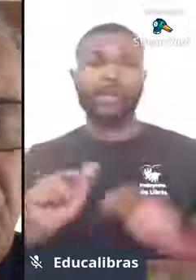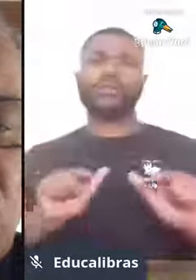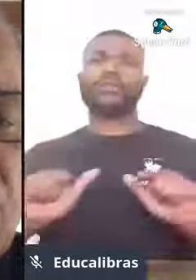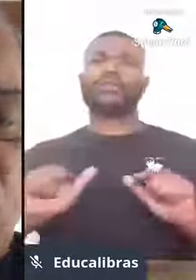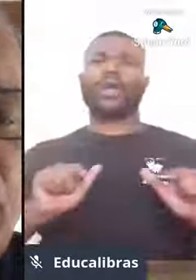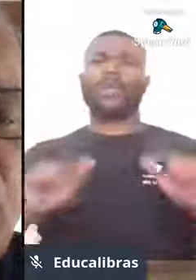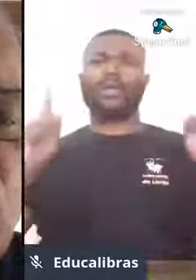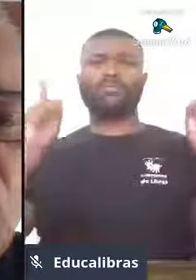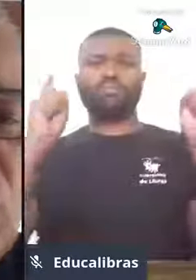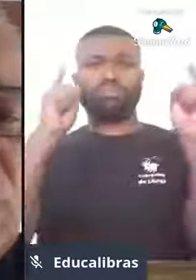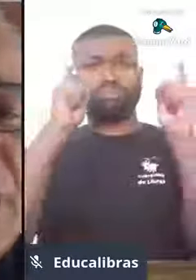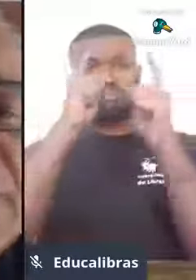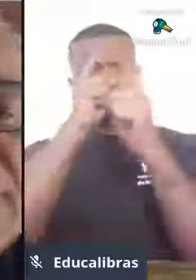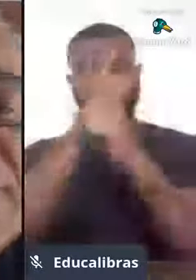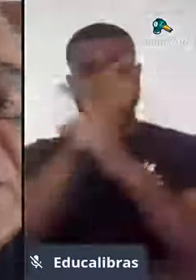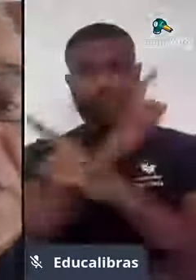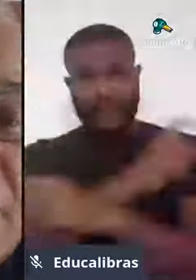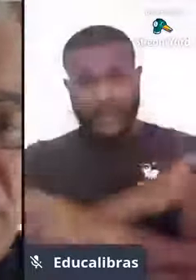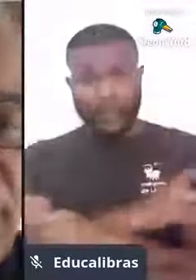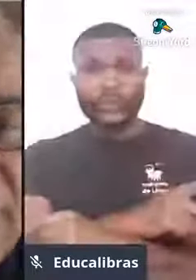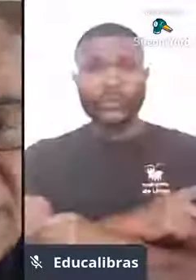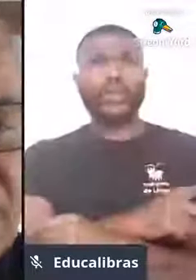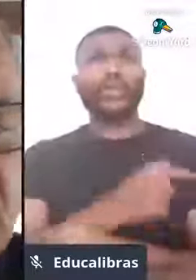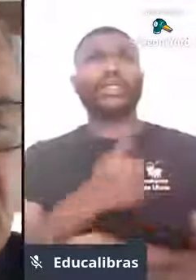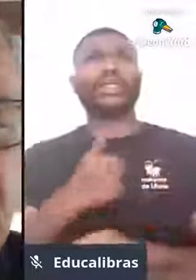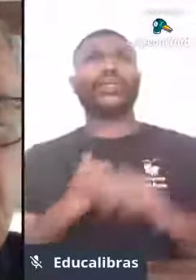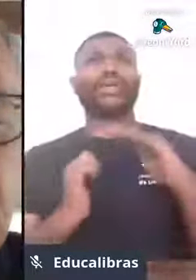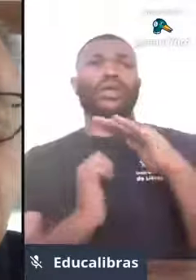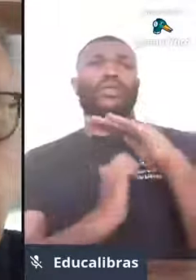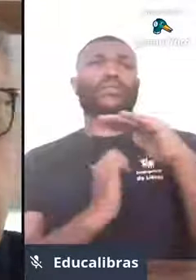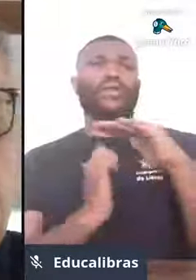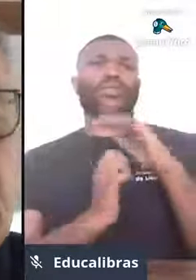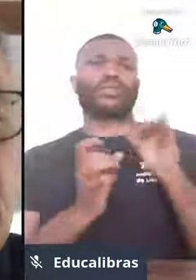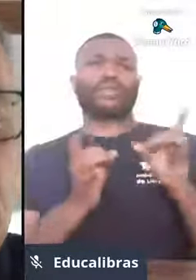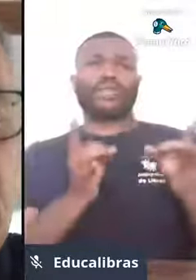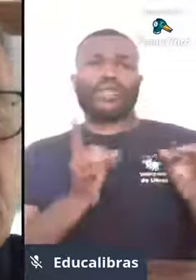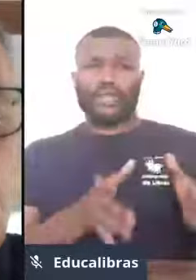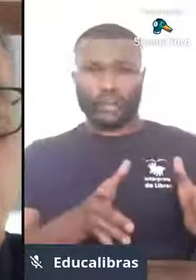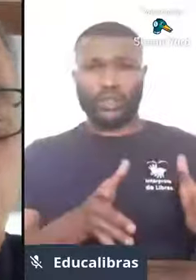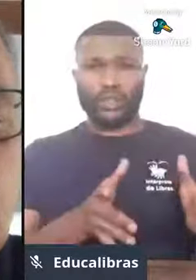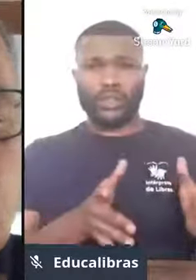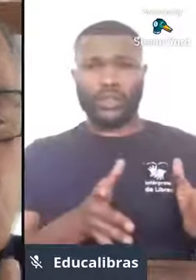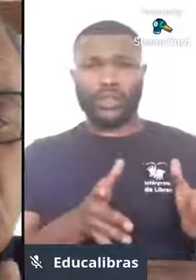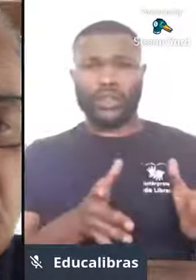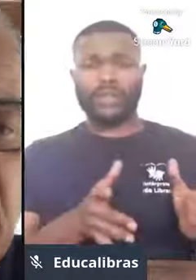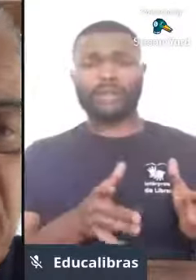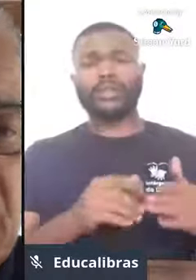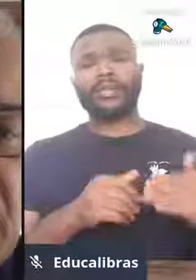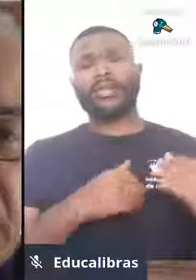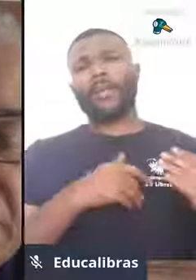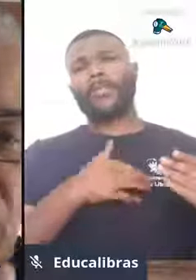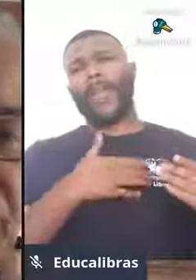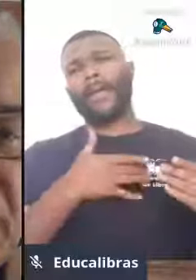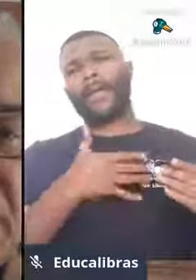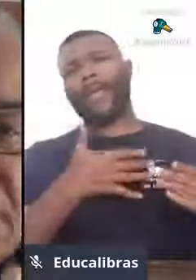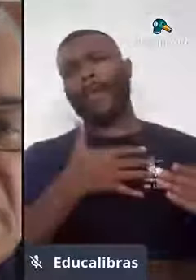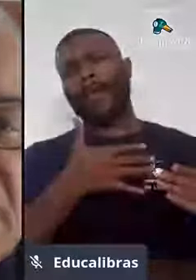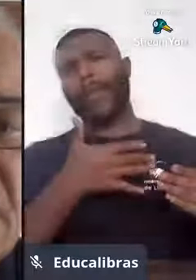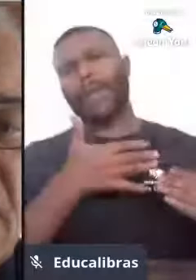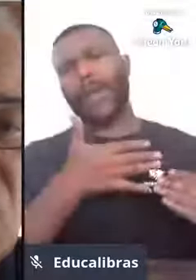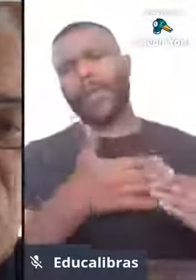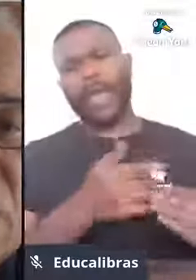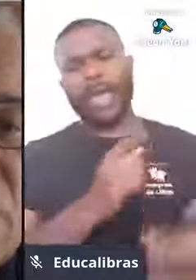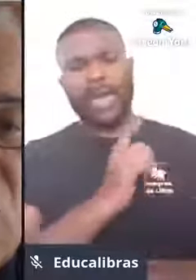difícil até o ponto de eu ter que desistir da empresa, né? E nesse percurso, de 96